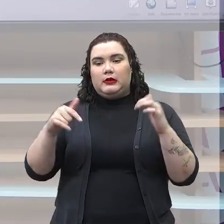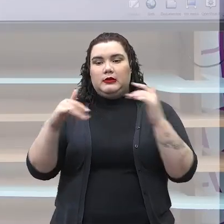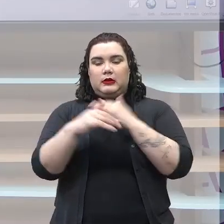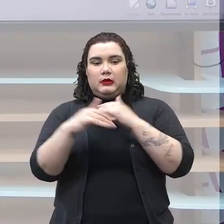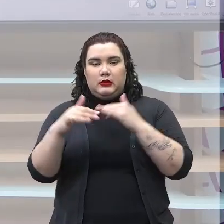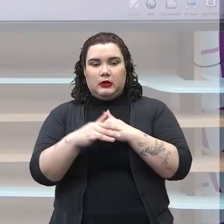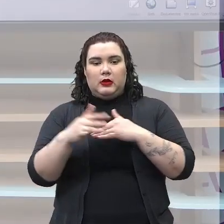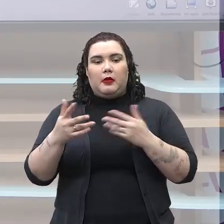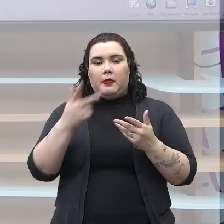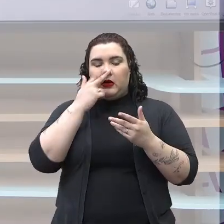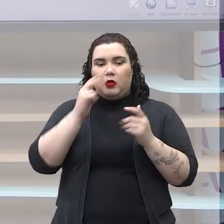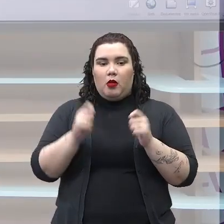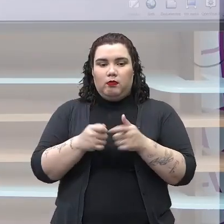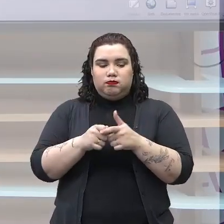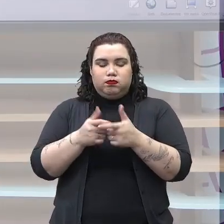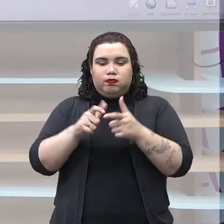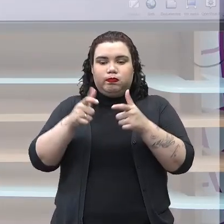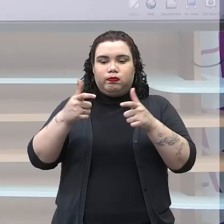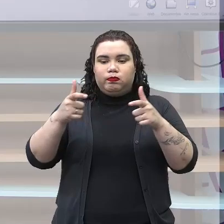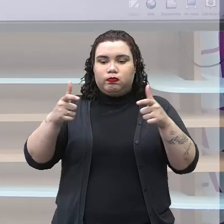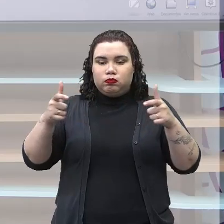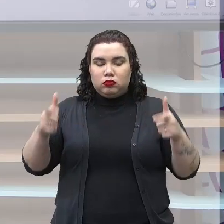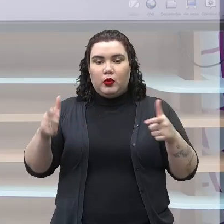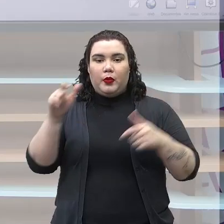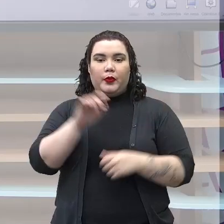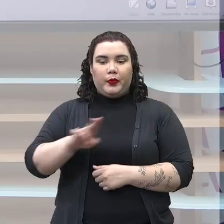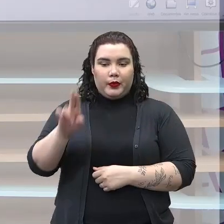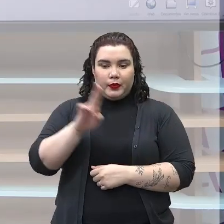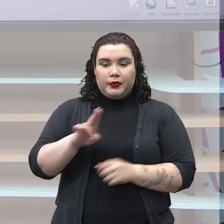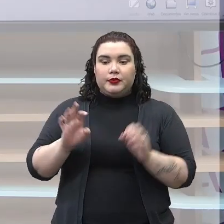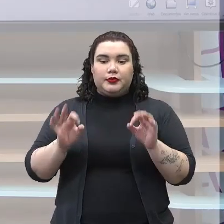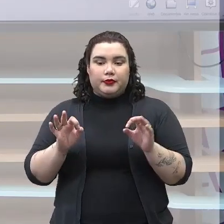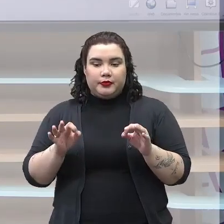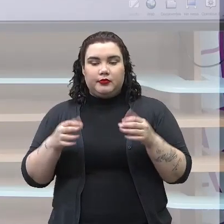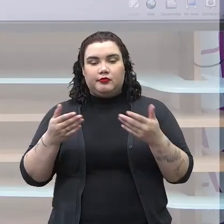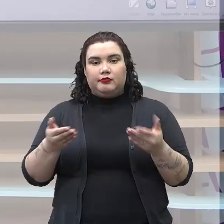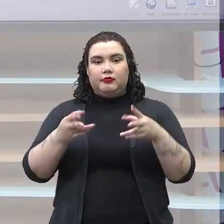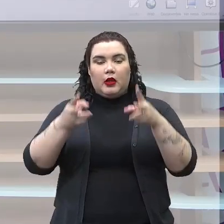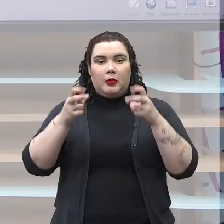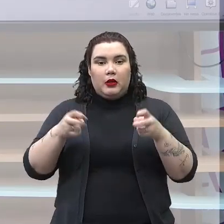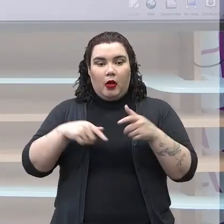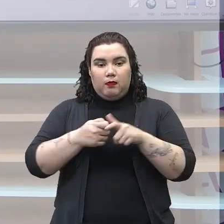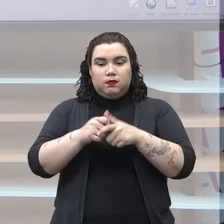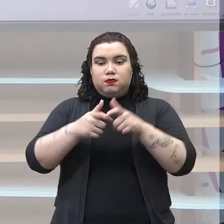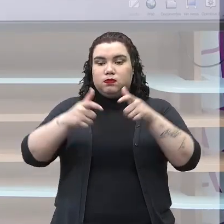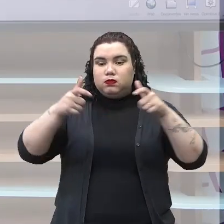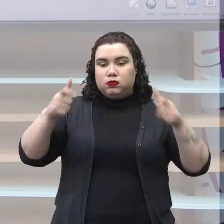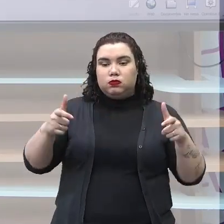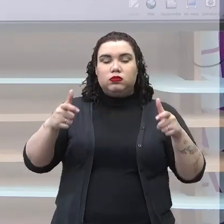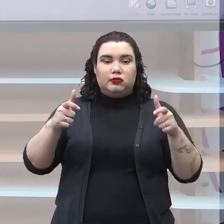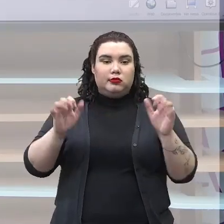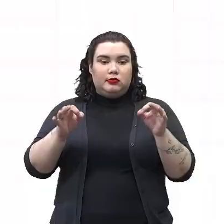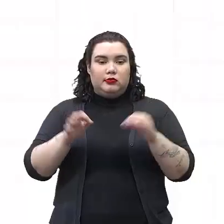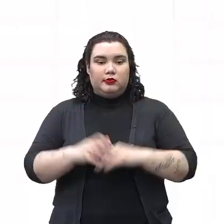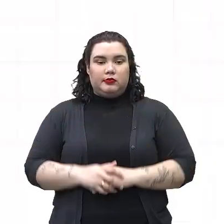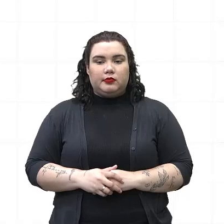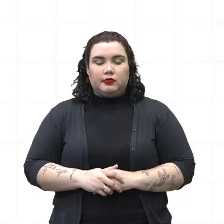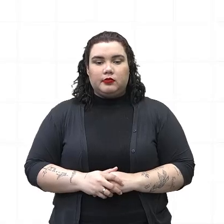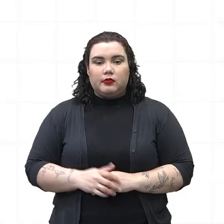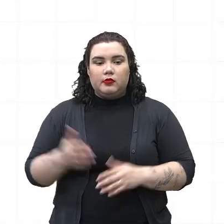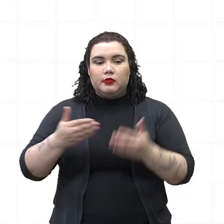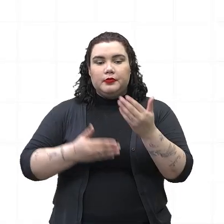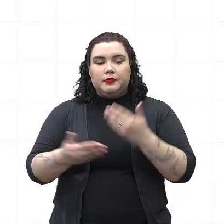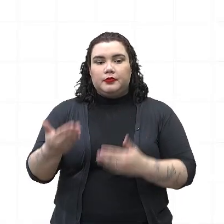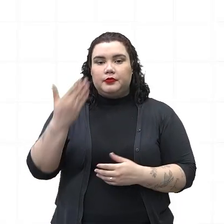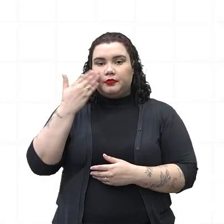vez mais inchada, né? Com relação ao uso desses veículos, né? A gente continua vendo que isso acontece. Vamos continuar verificando